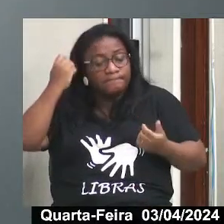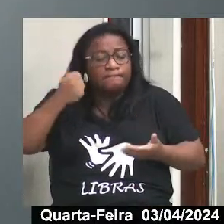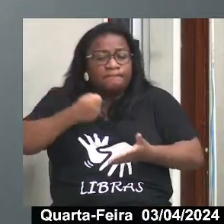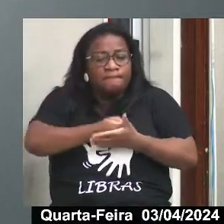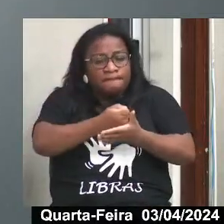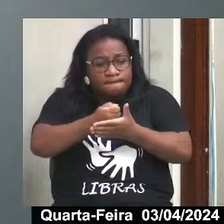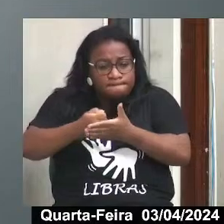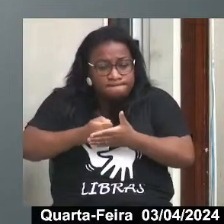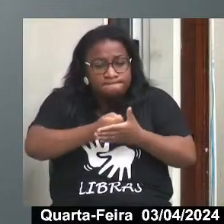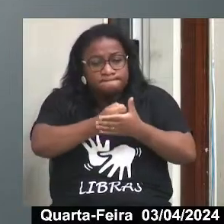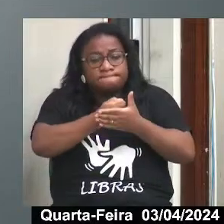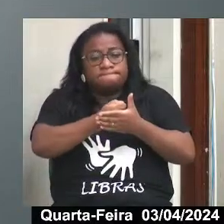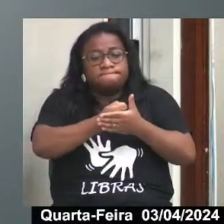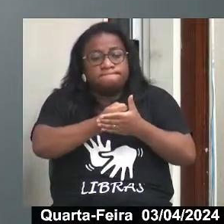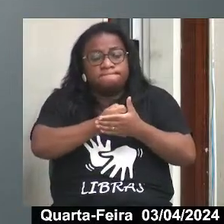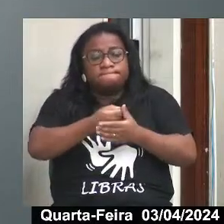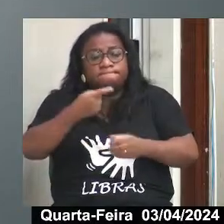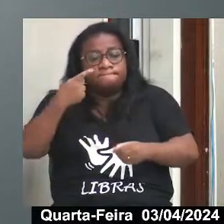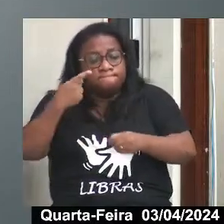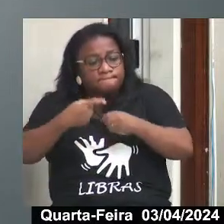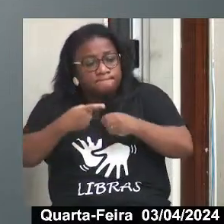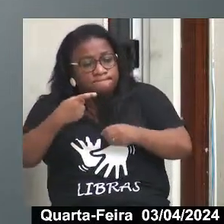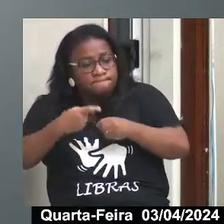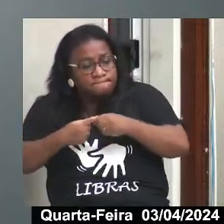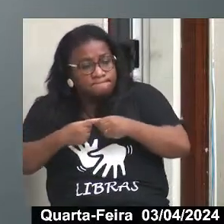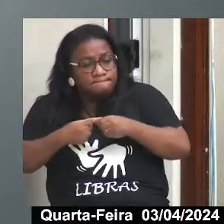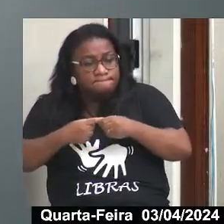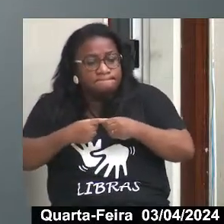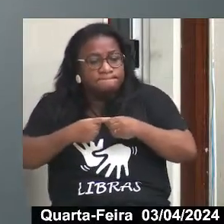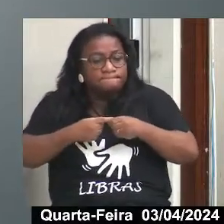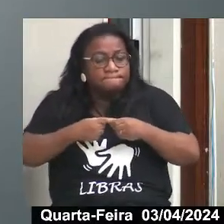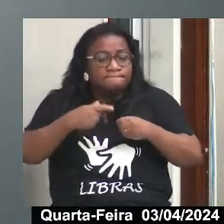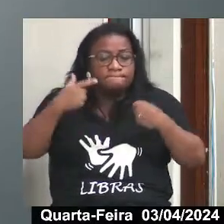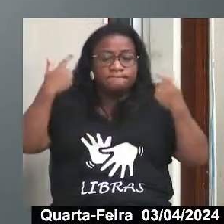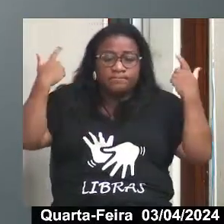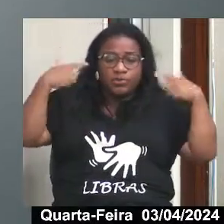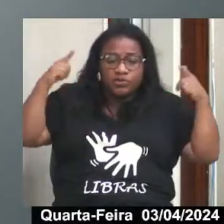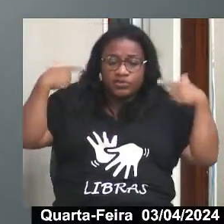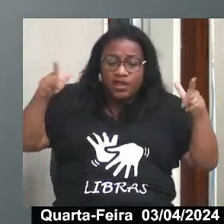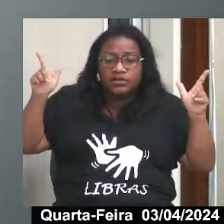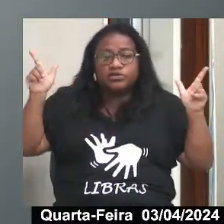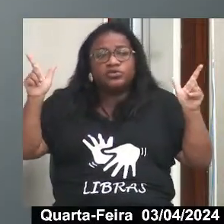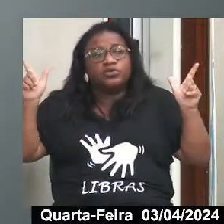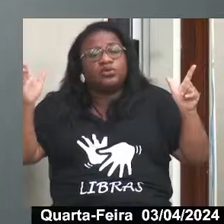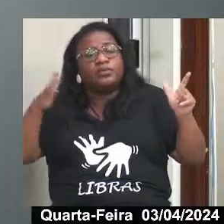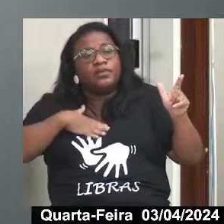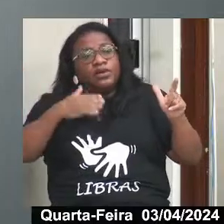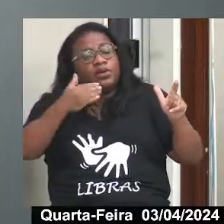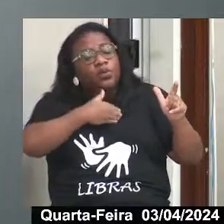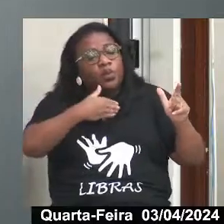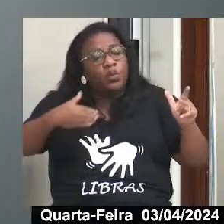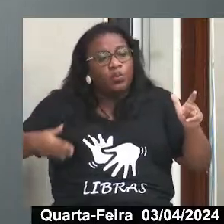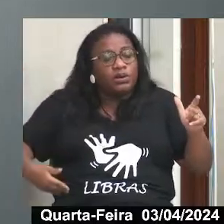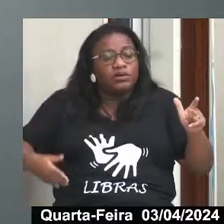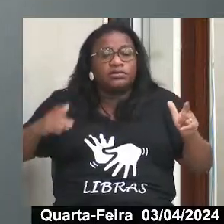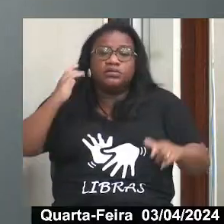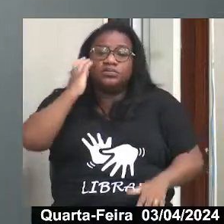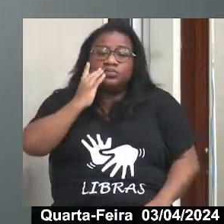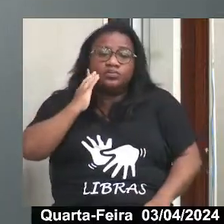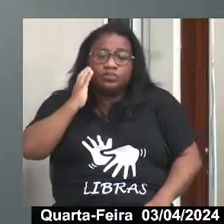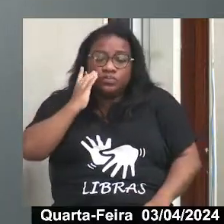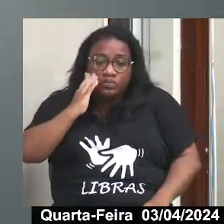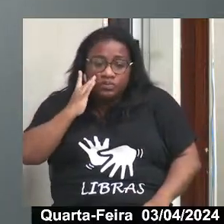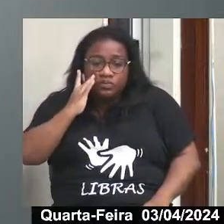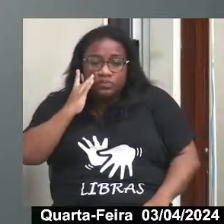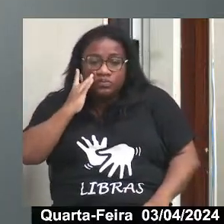que luta muito por essa cidade e tem conseguido sucesso, e o meu governador Tarcísio